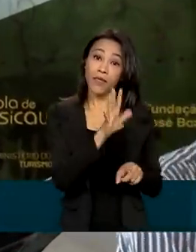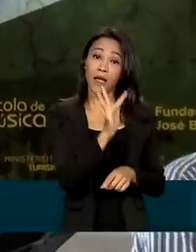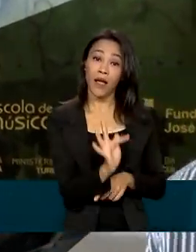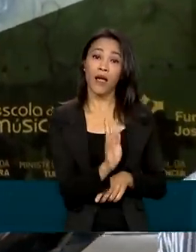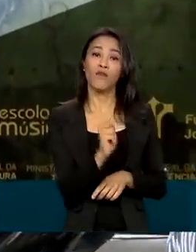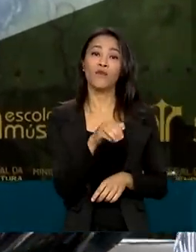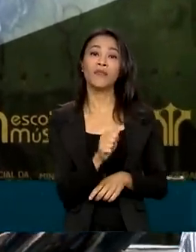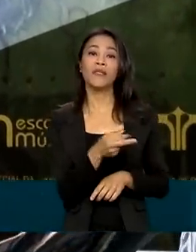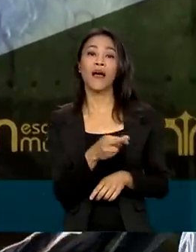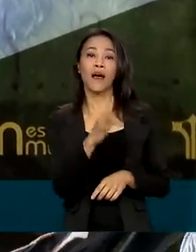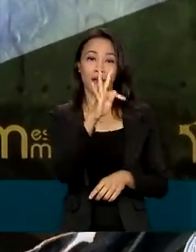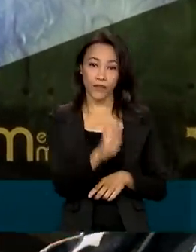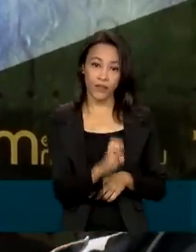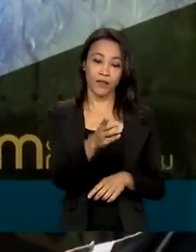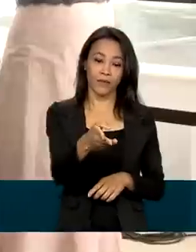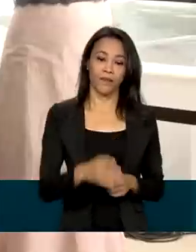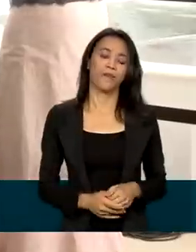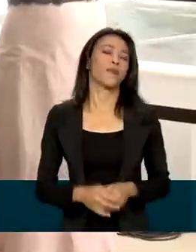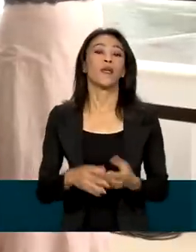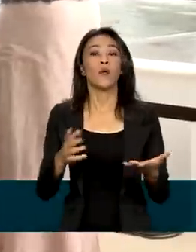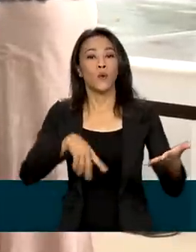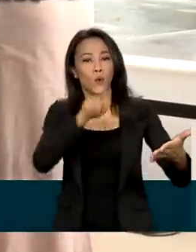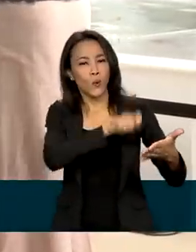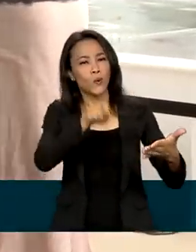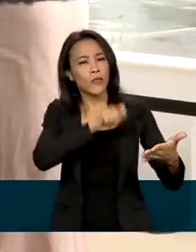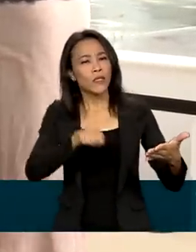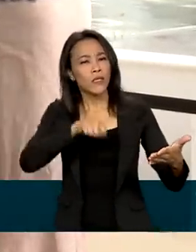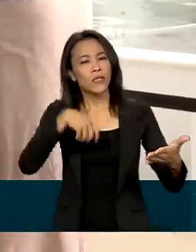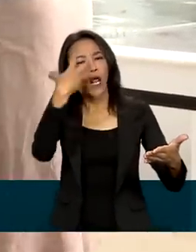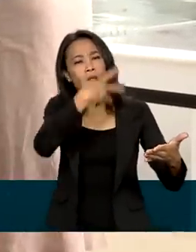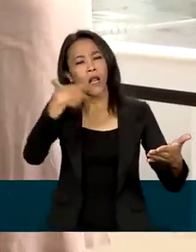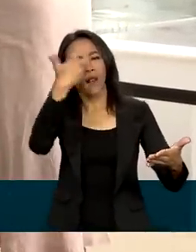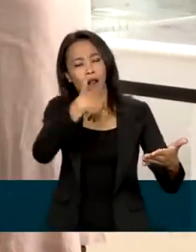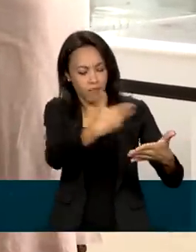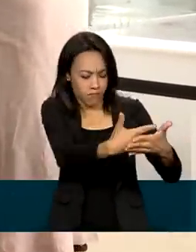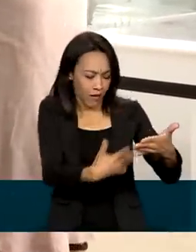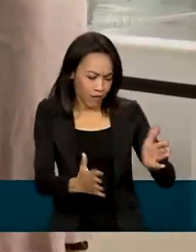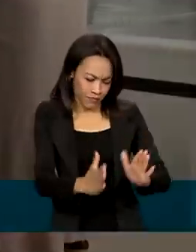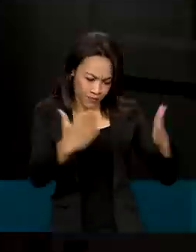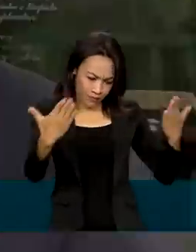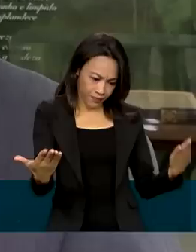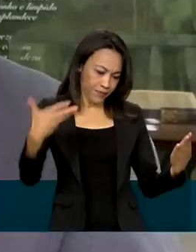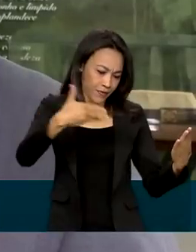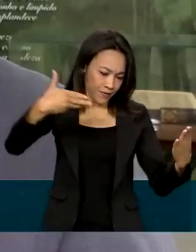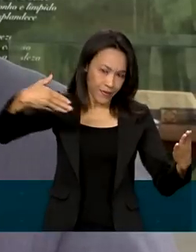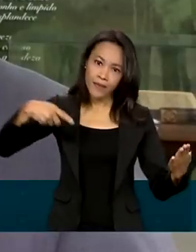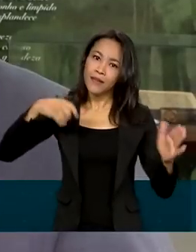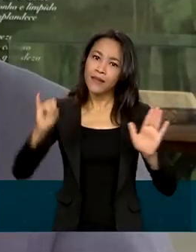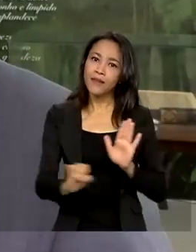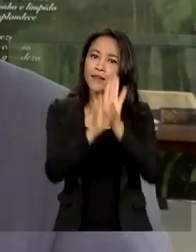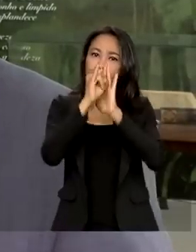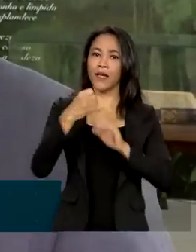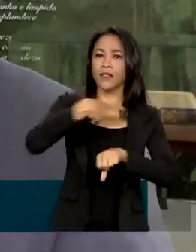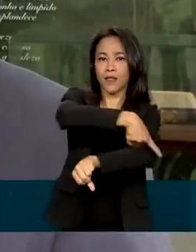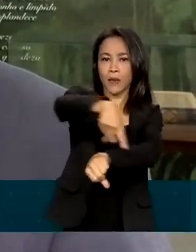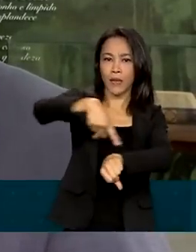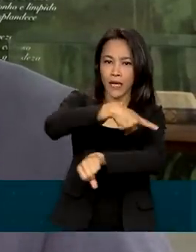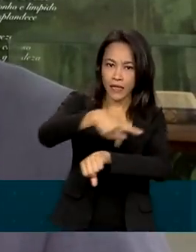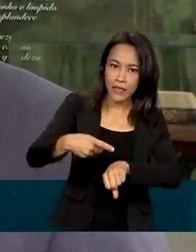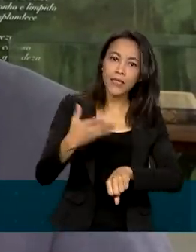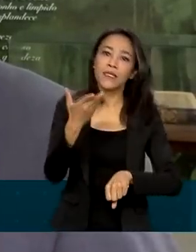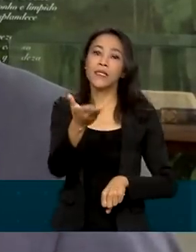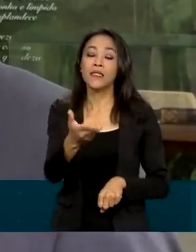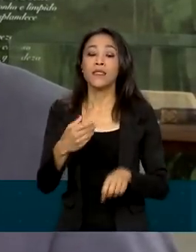disponibilizou os hinos da República os vírus que compõem a nossa noção de identidade de Pátria fez um restauro junto a Minas Gerais